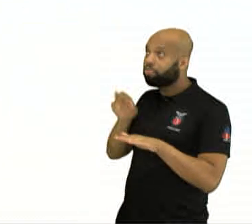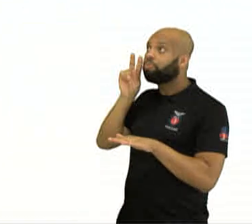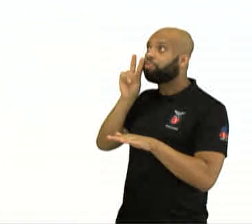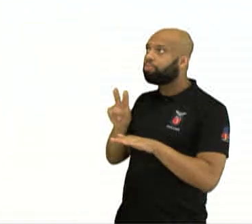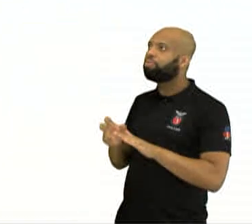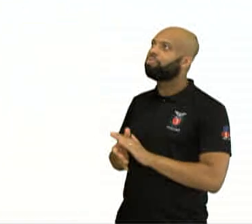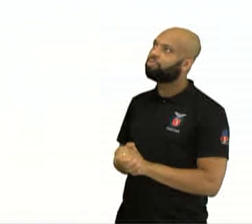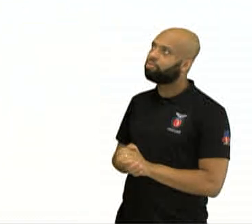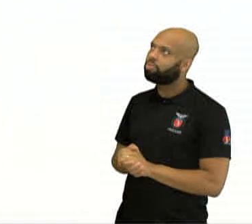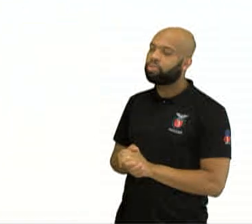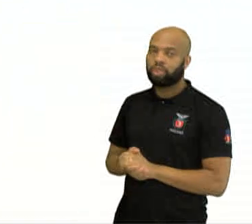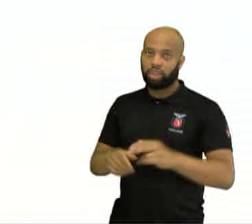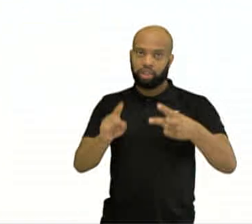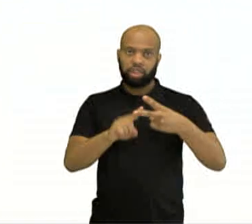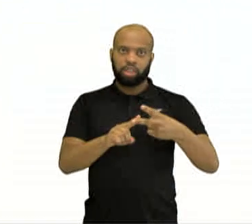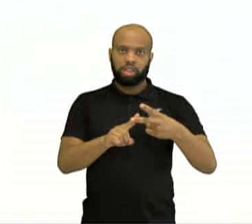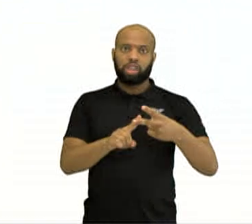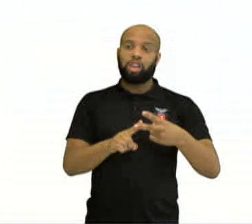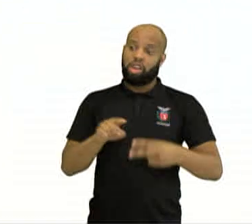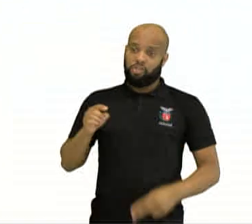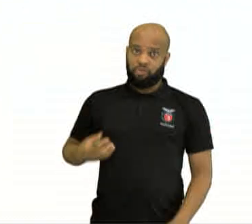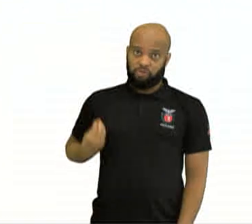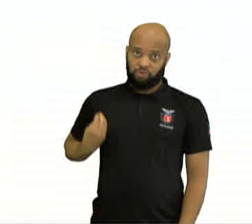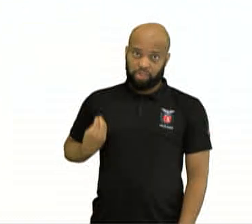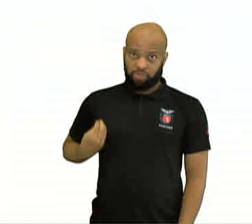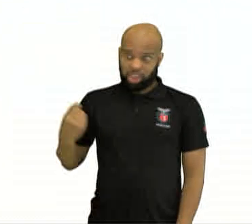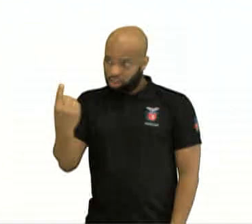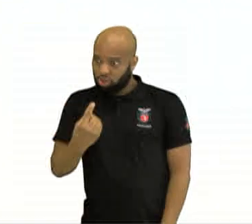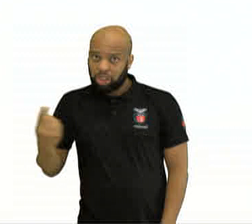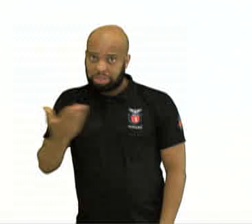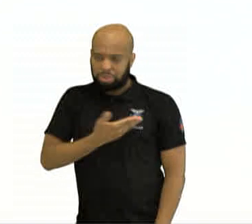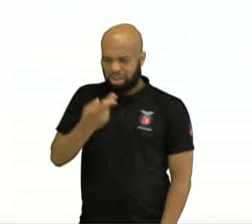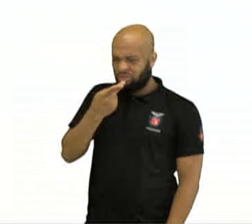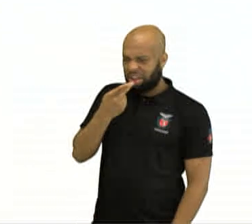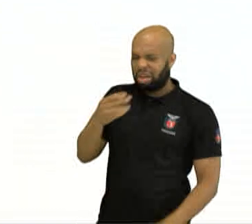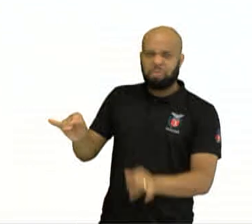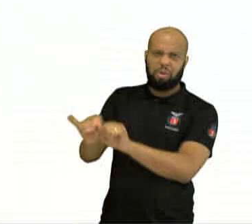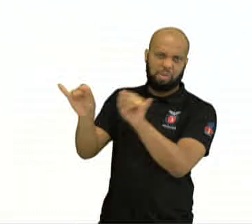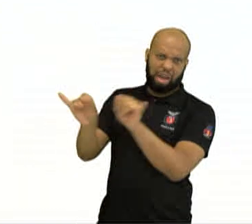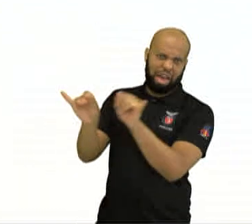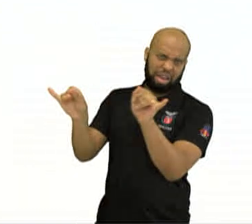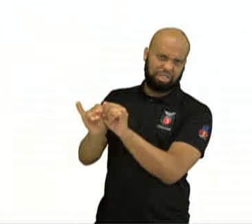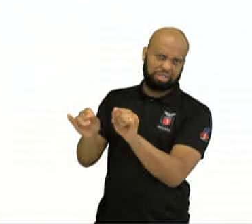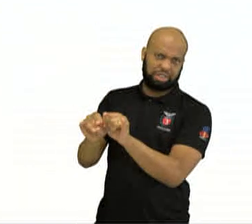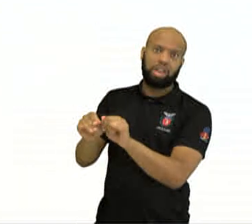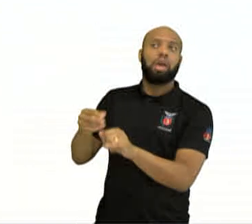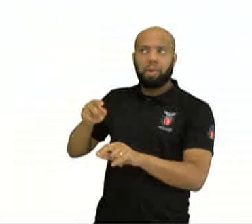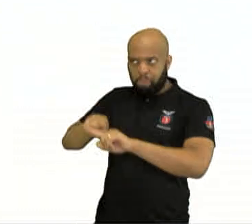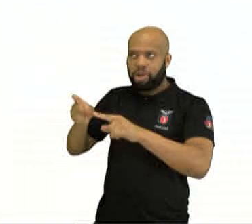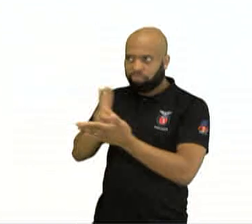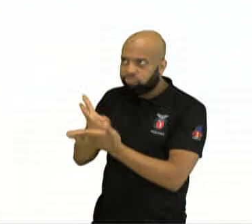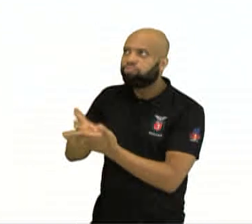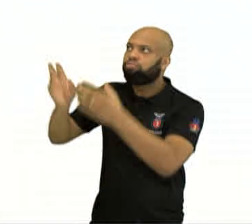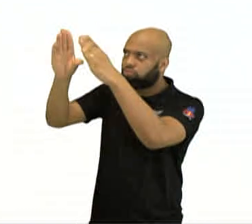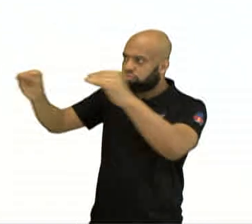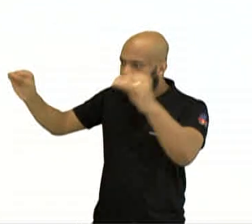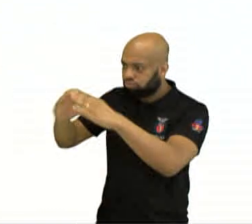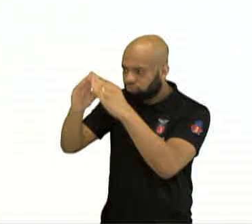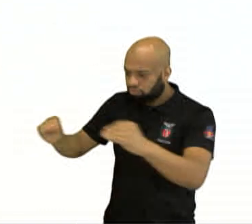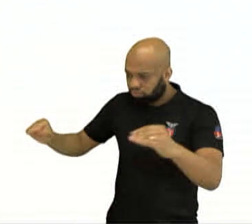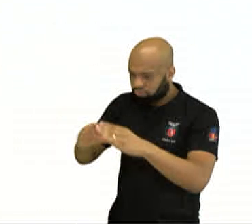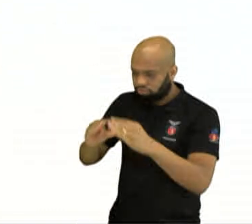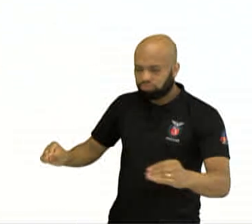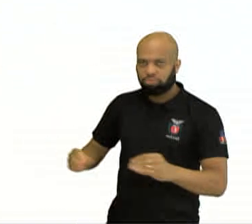Nunca deixava de armar sua árvore, embora as amigas dissessem que era bobagem. Letra C. Lá estava seu rosto, um